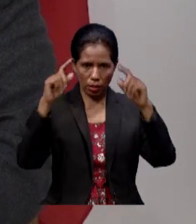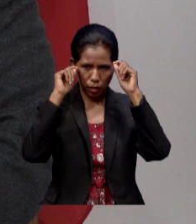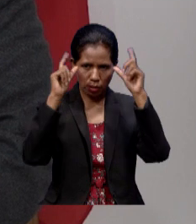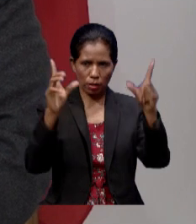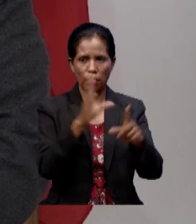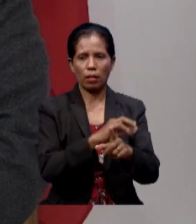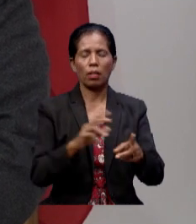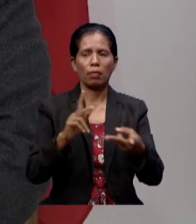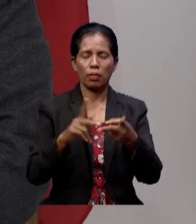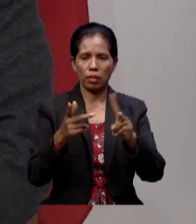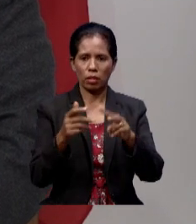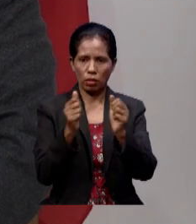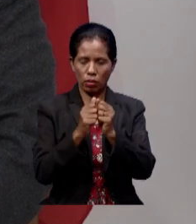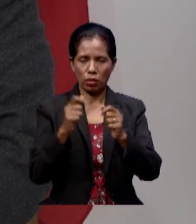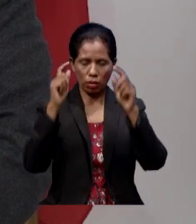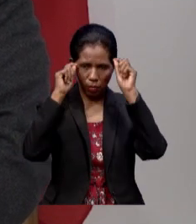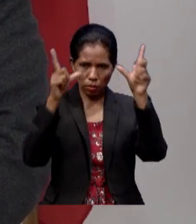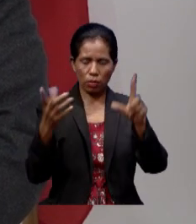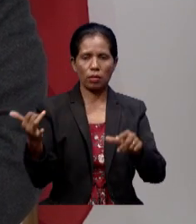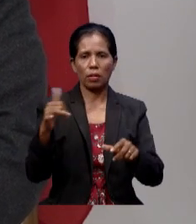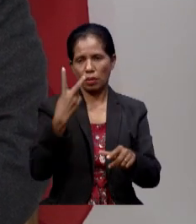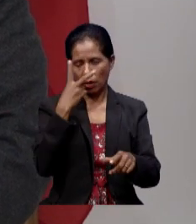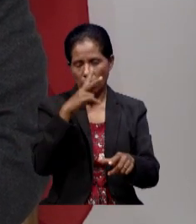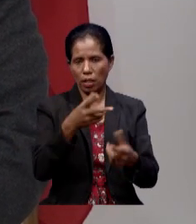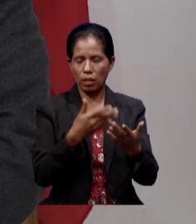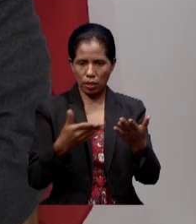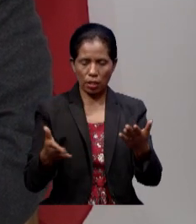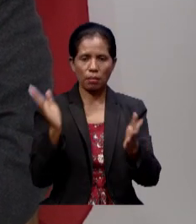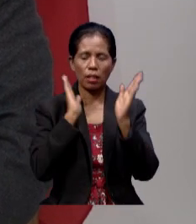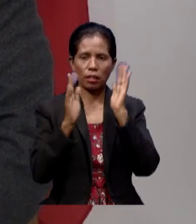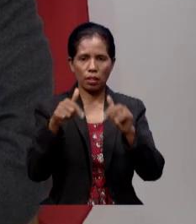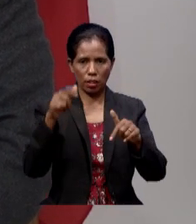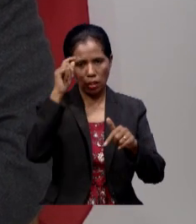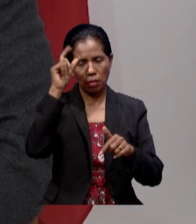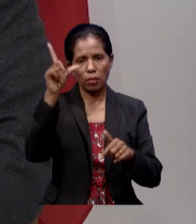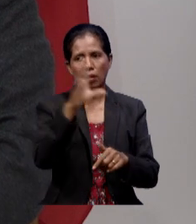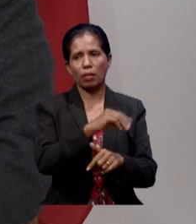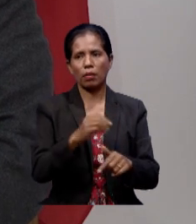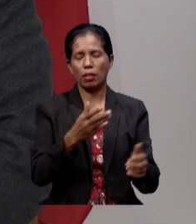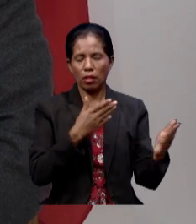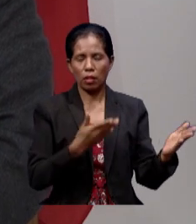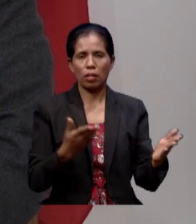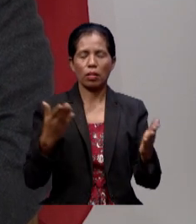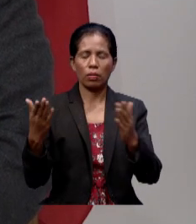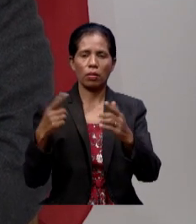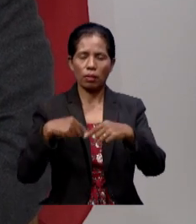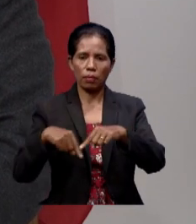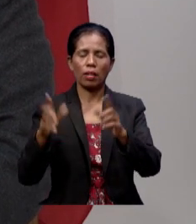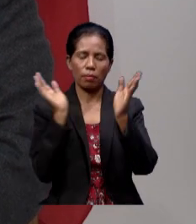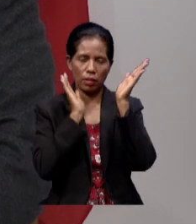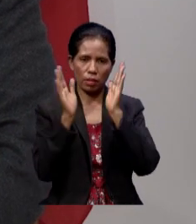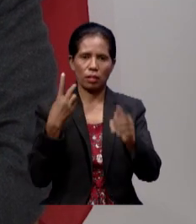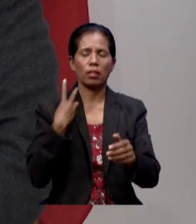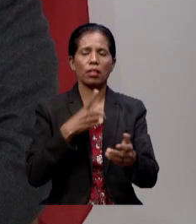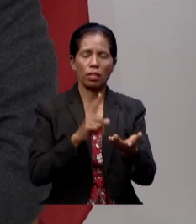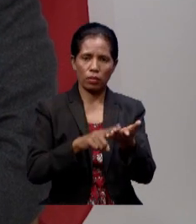bele parceria Timor Oasira ataremos produto Malásia na me Timor nomos haremos produto Timor na rumo bele ba Malásia discussões serema que